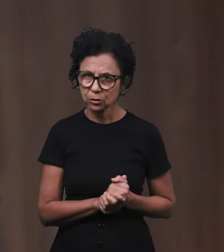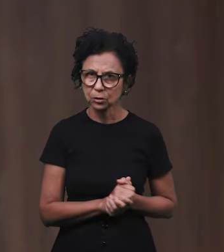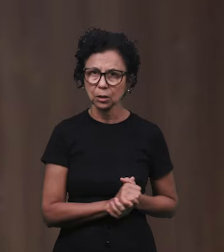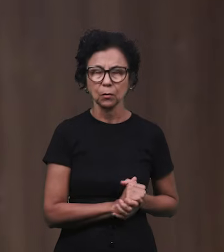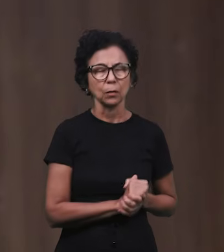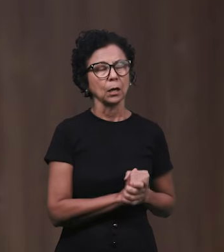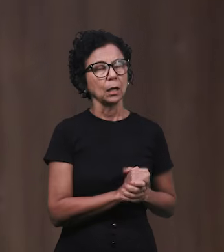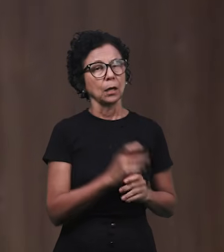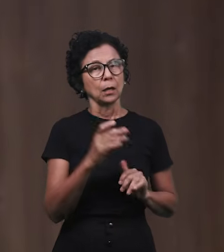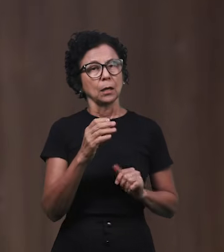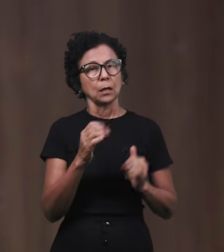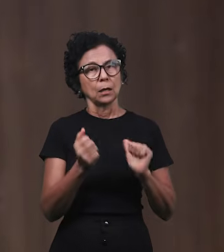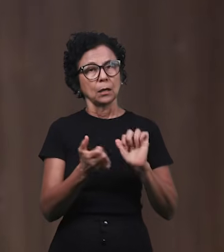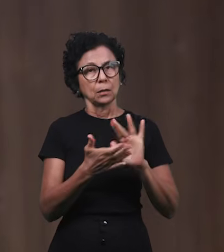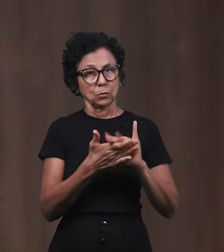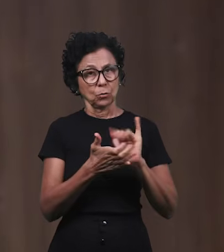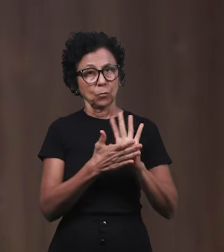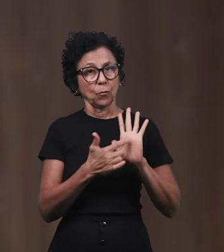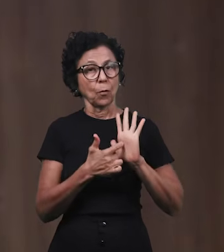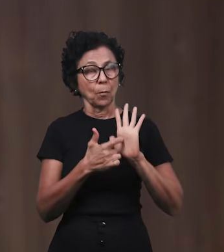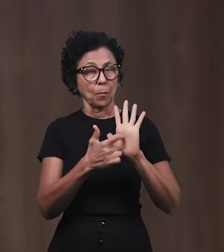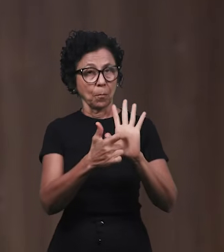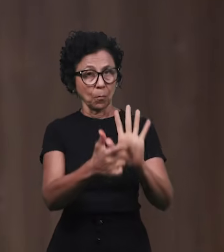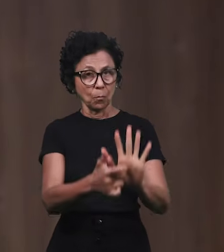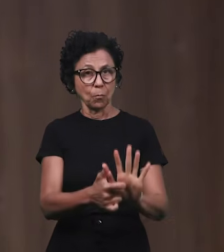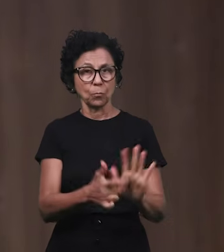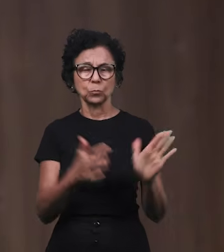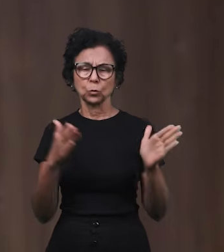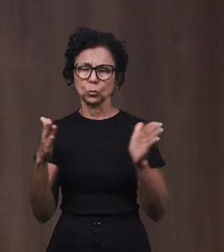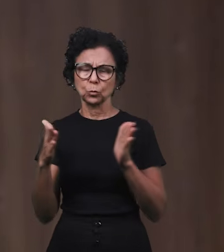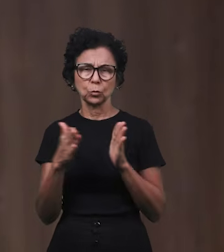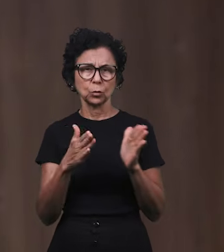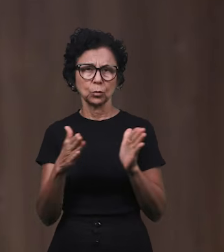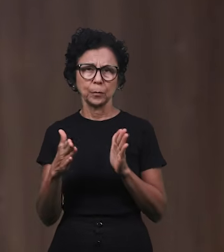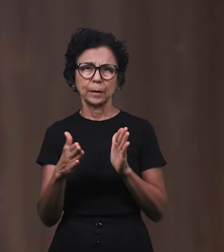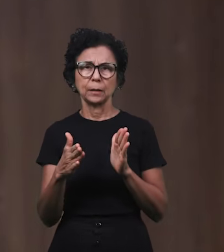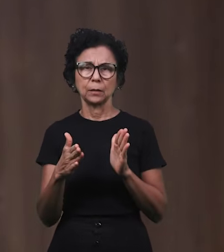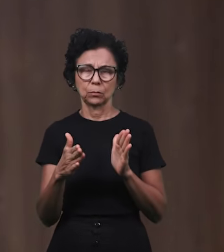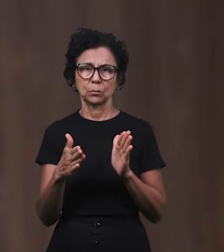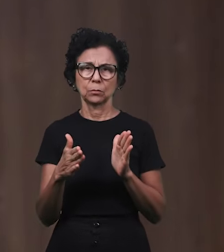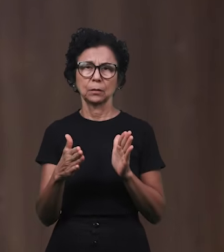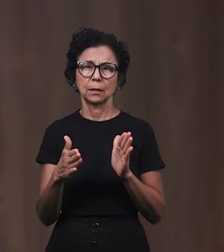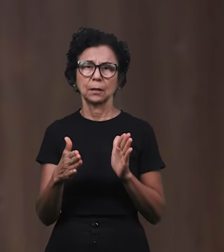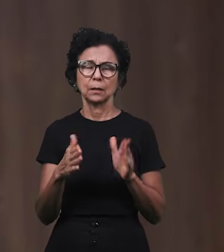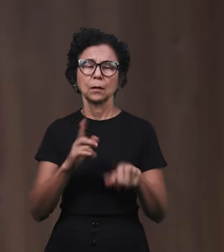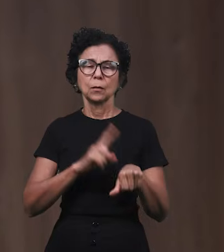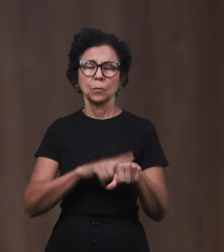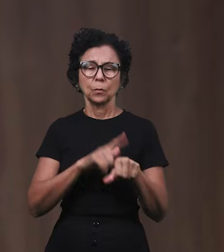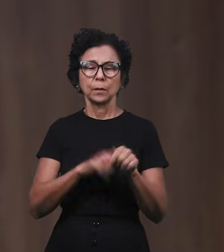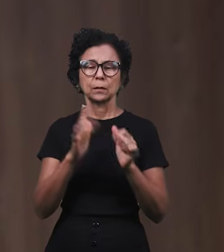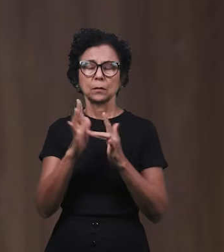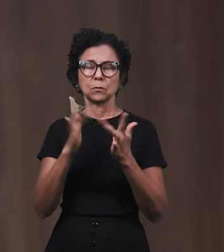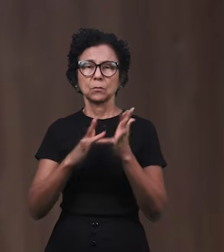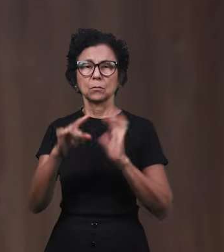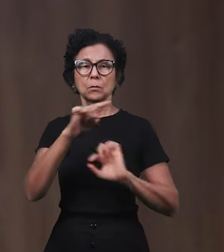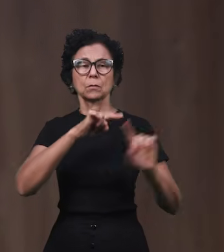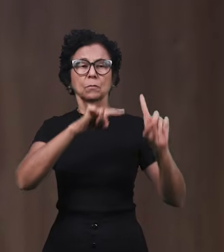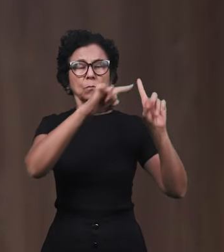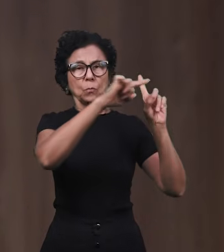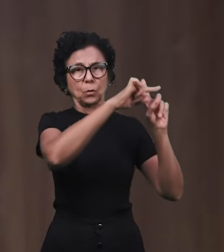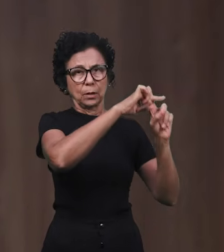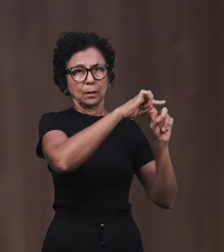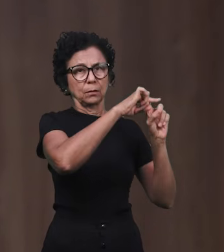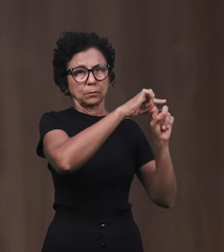da crucificação. Uma coisa que ficou faltando que no primeiro estrofe fala bem assim, por suas pisaduras ser curados. Por isso que a gente está dizendo